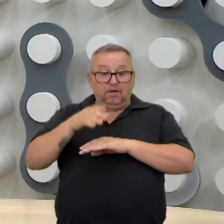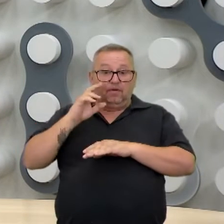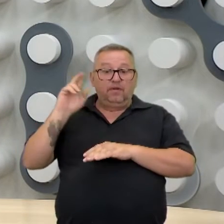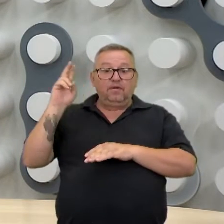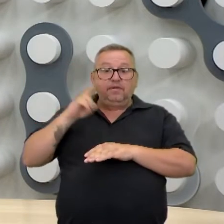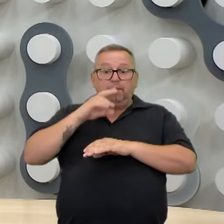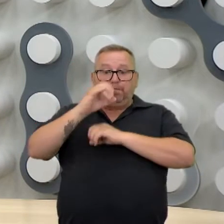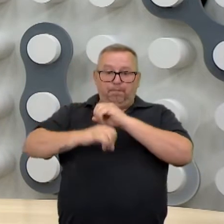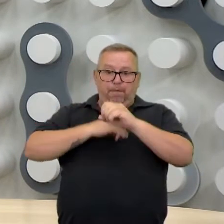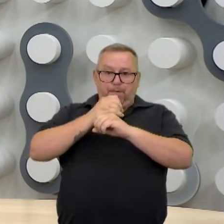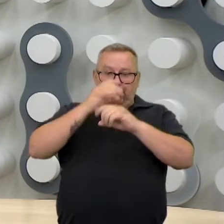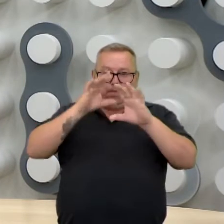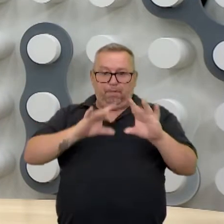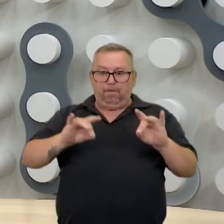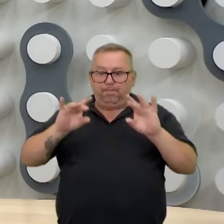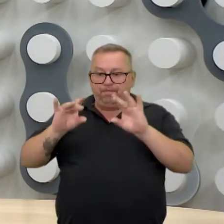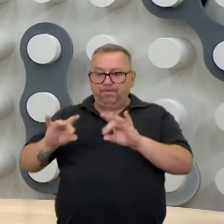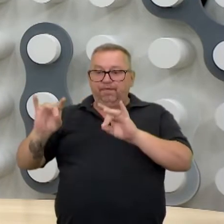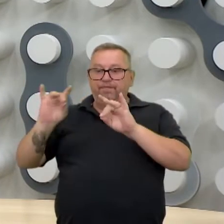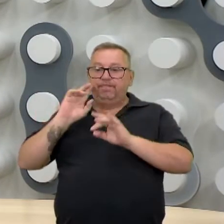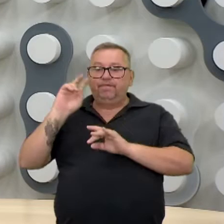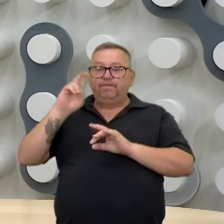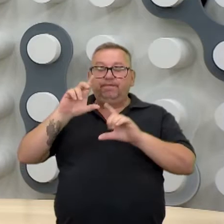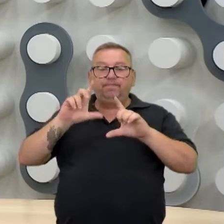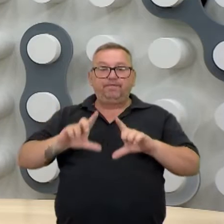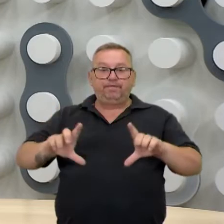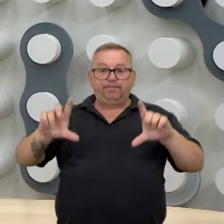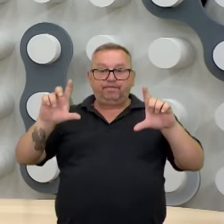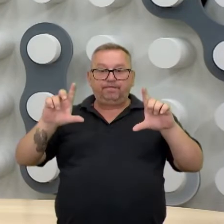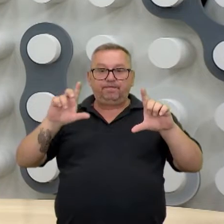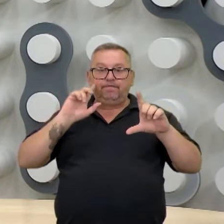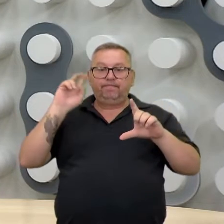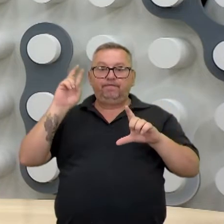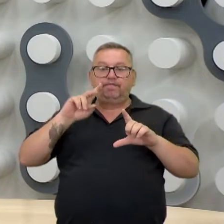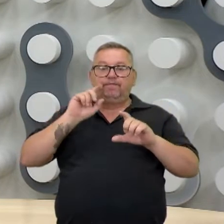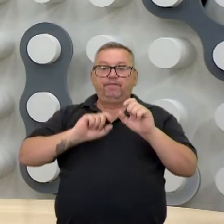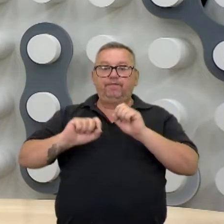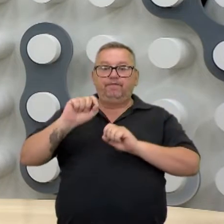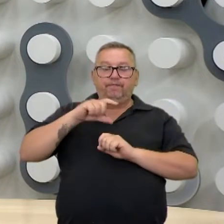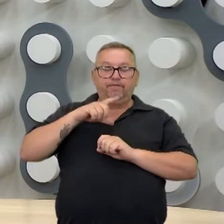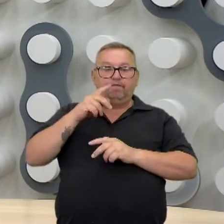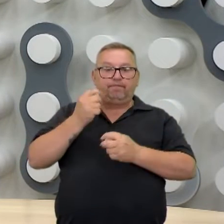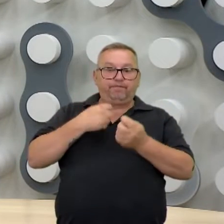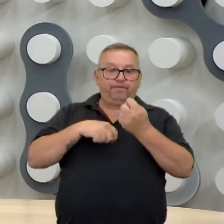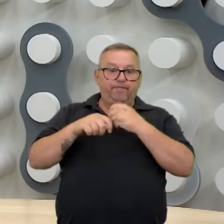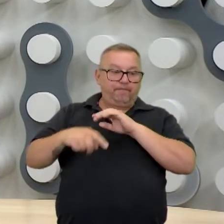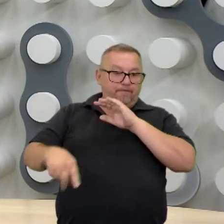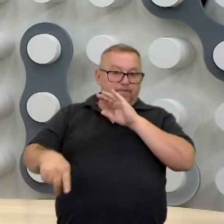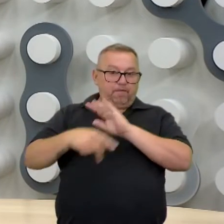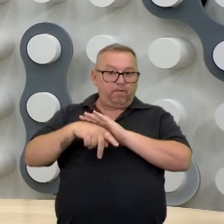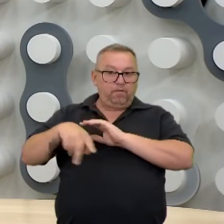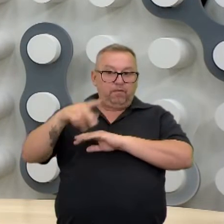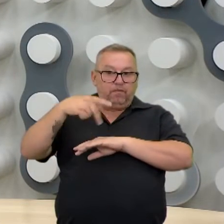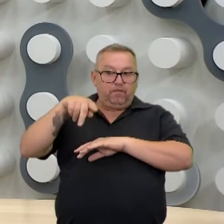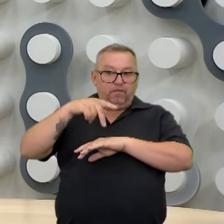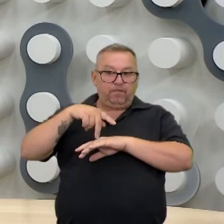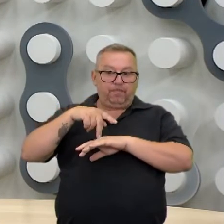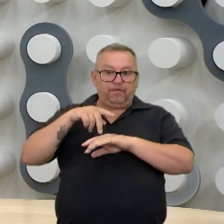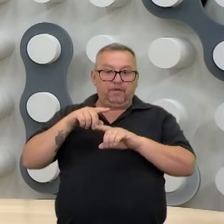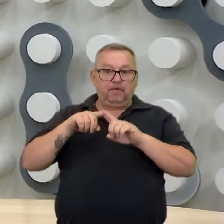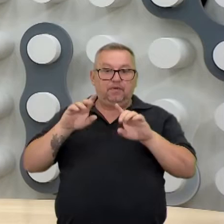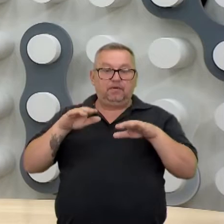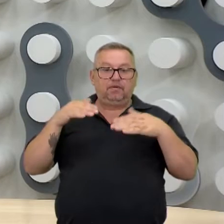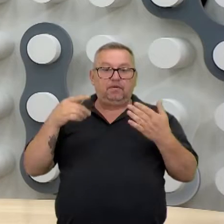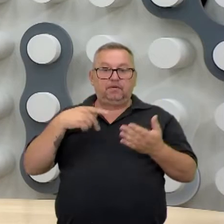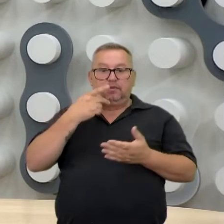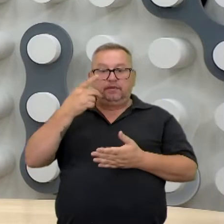ver inúmeras informações, principalmente retratadas aí com a economia do país. Mas quando a gente fala